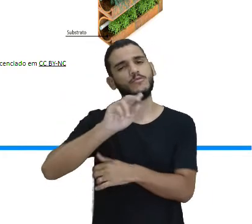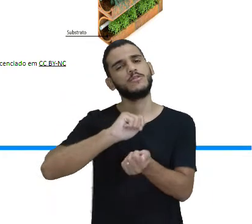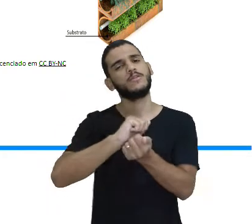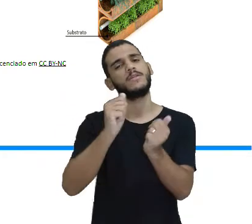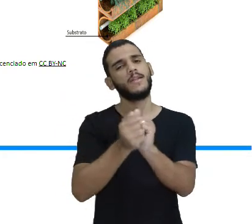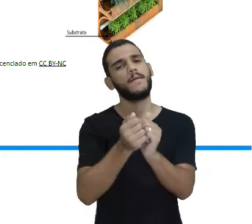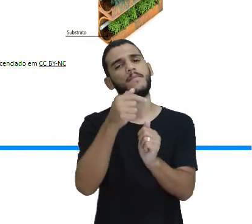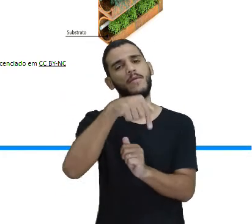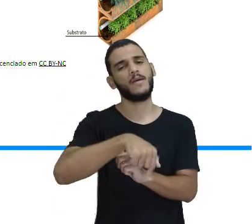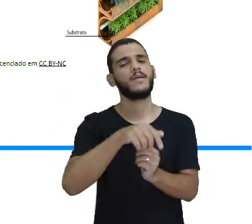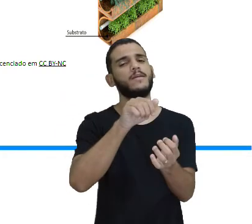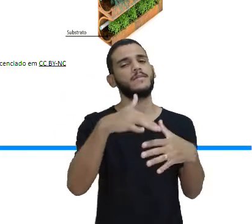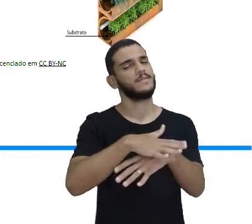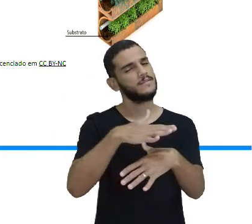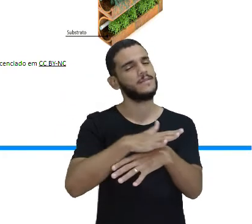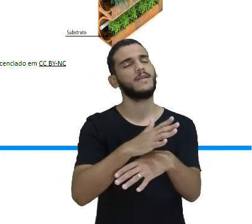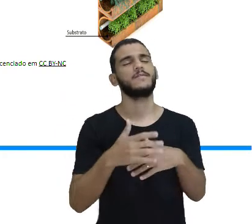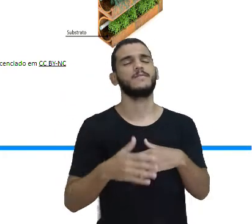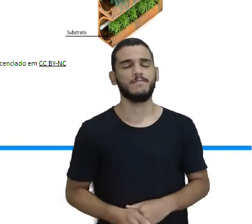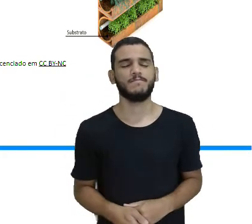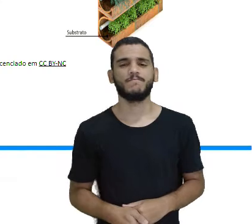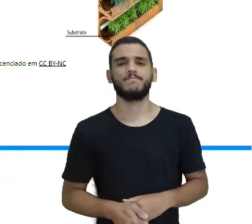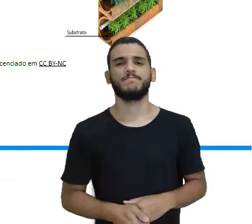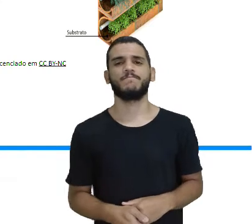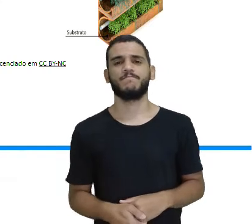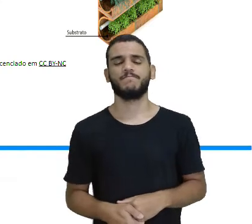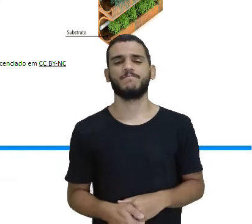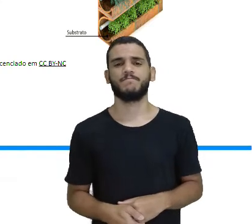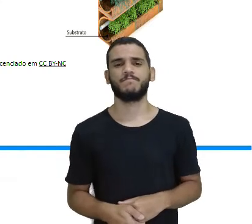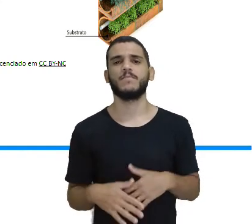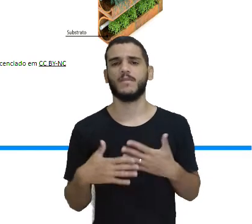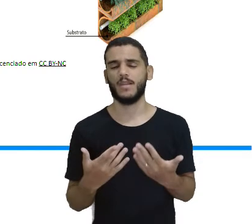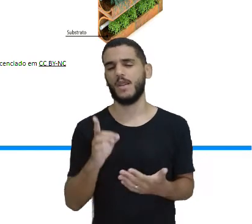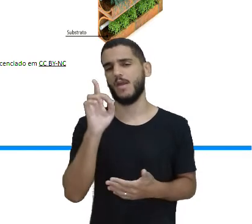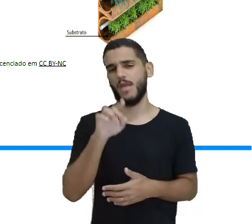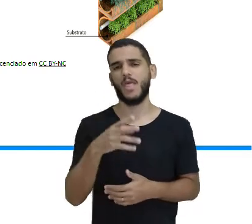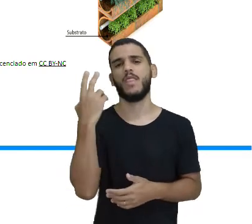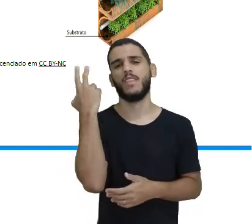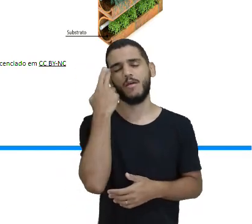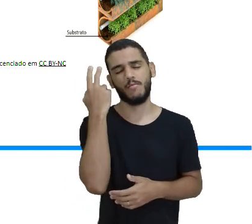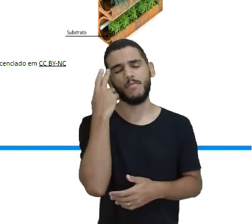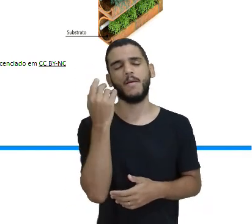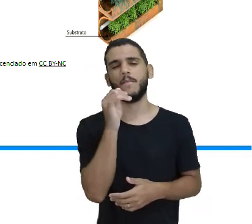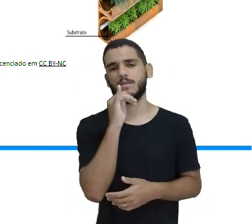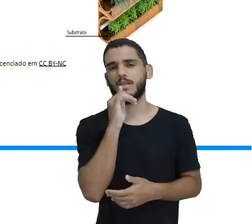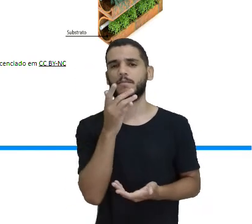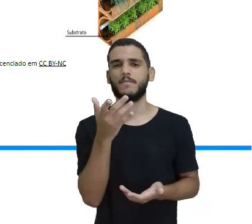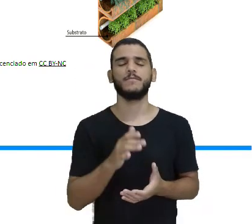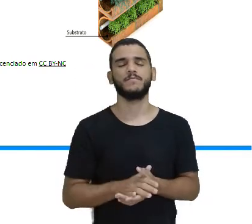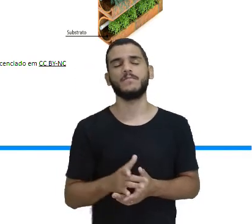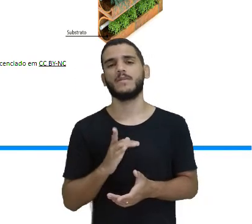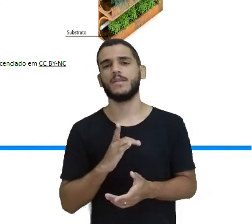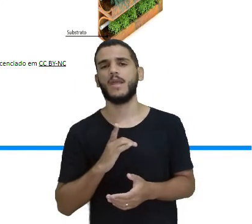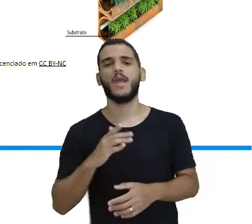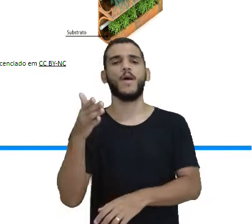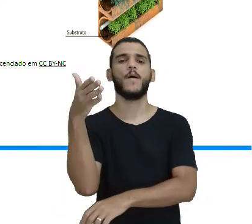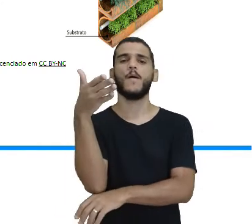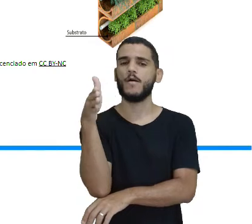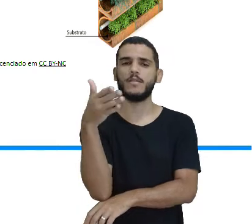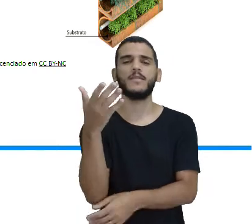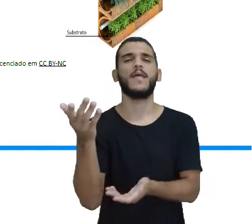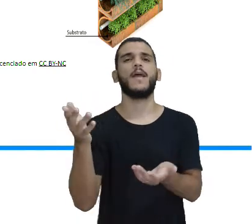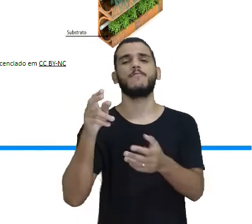nas cidades. Então, é muito comum hoje também a gente ver, por exemplo, um hotel fazenda, né, que